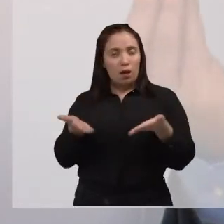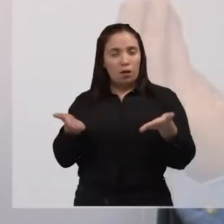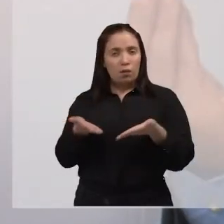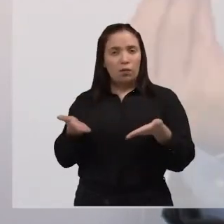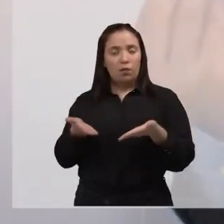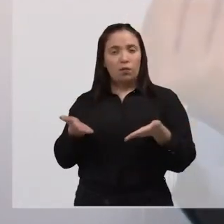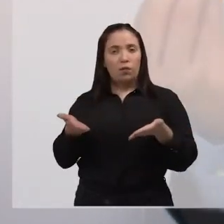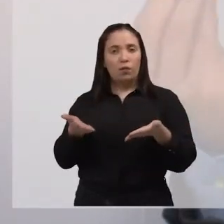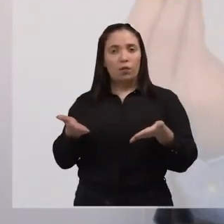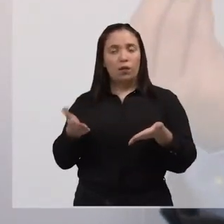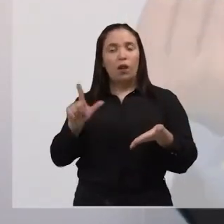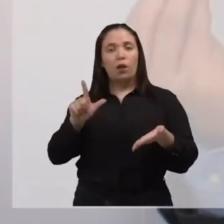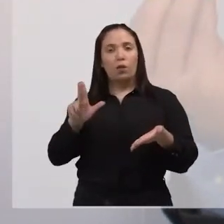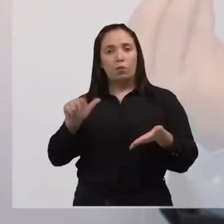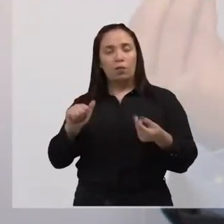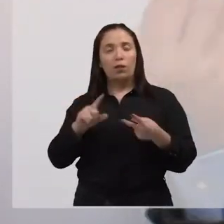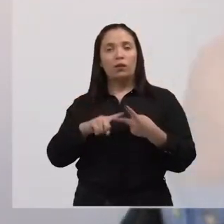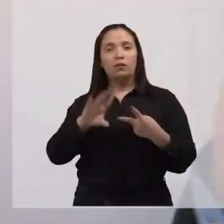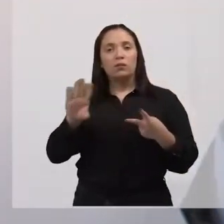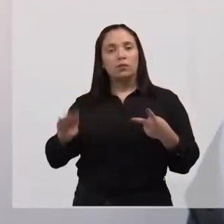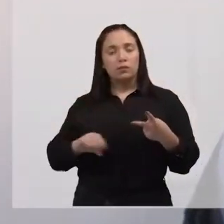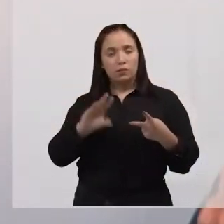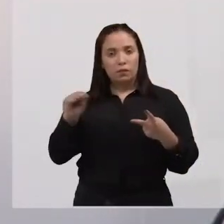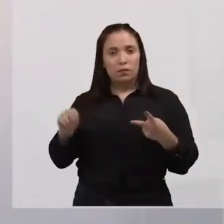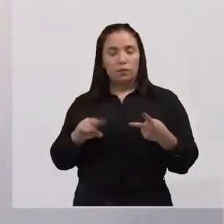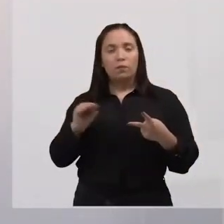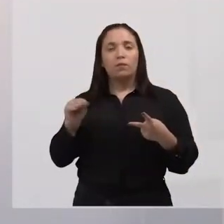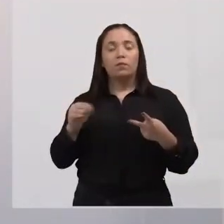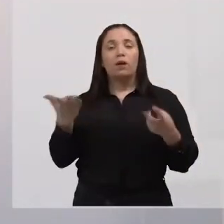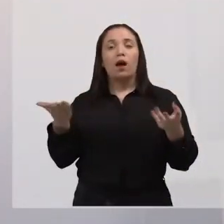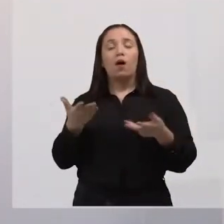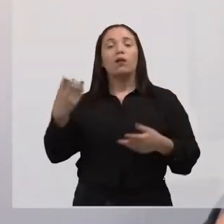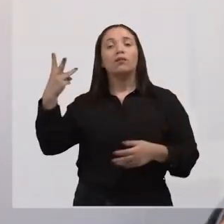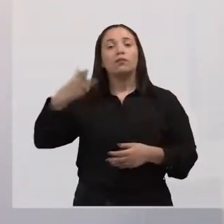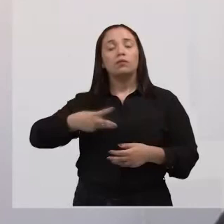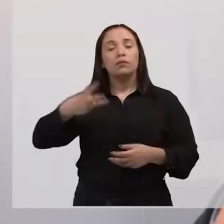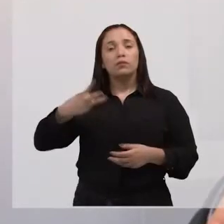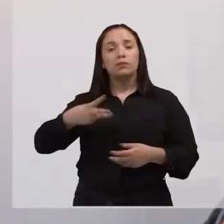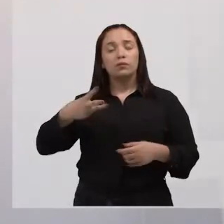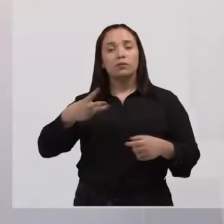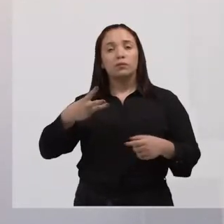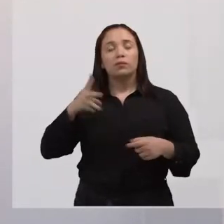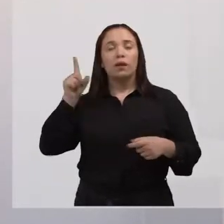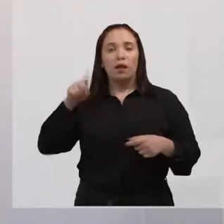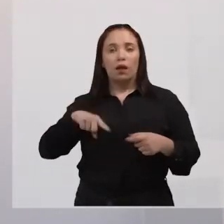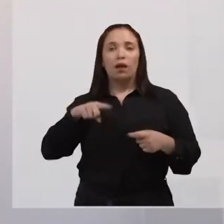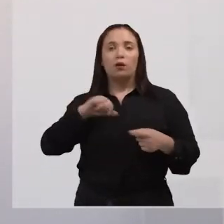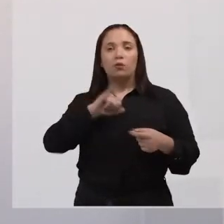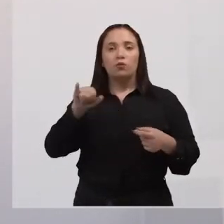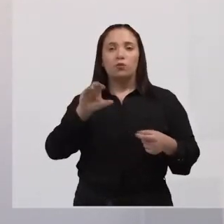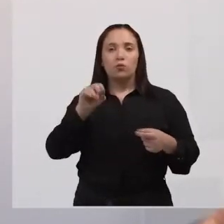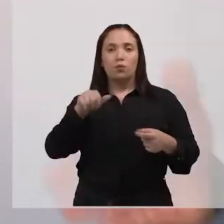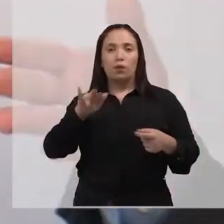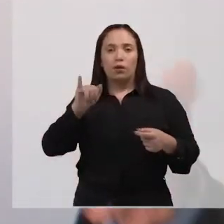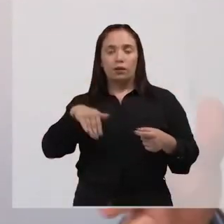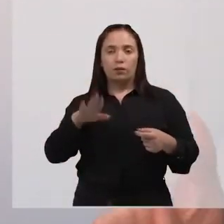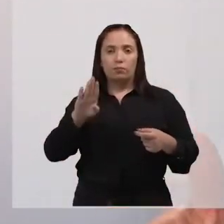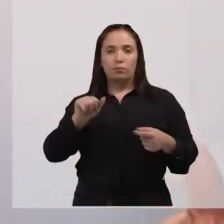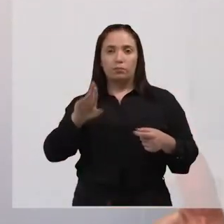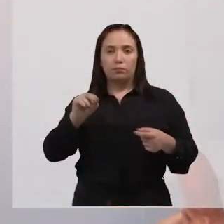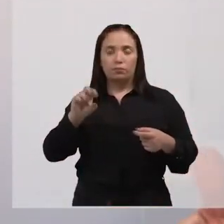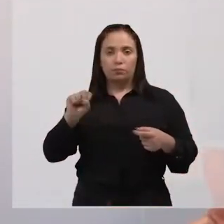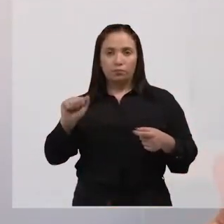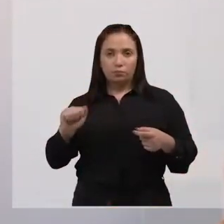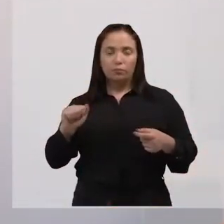ser liderado por Lula e Ciro. E surge a terceira via, que está na figura de Joaquim Barbosa, que está